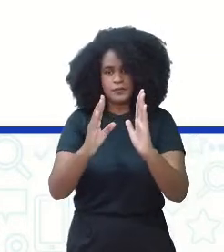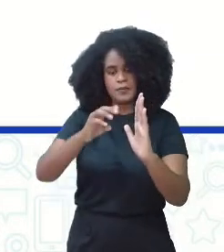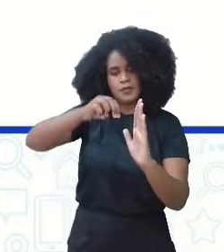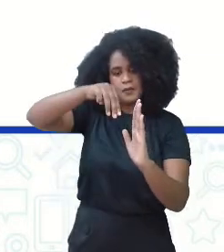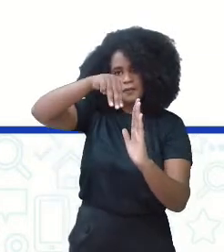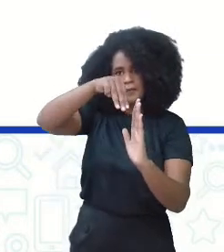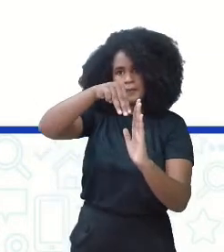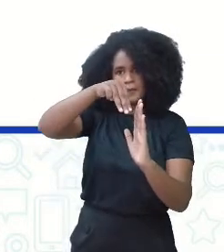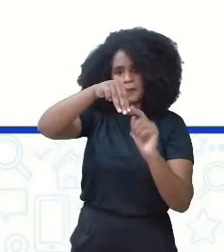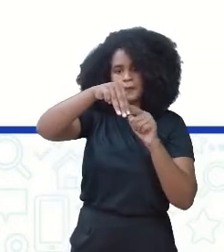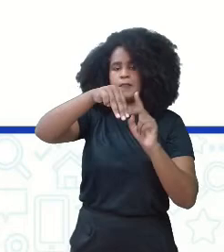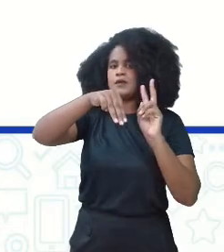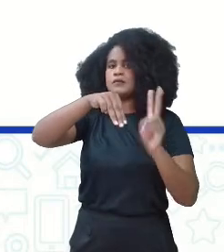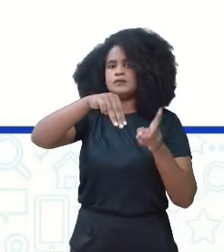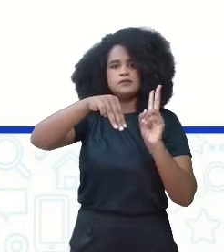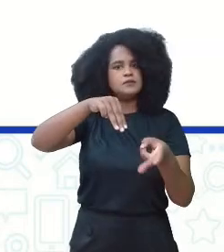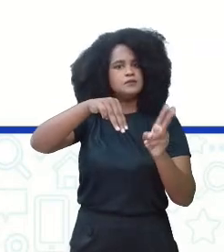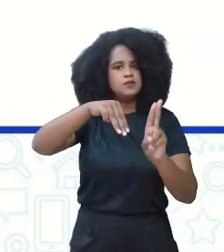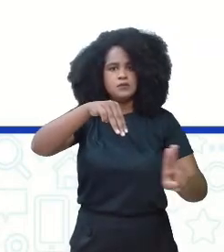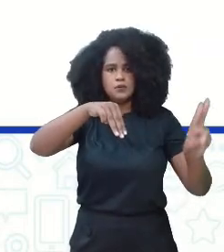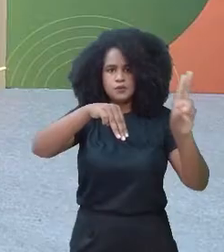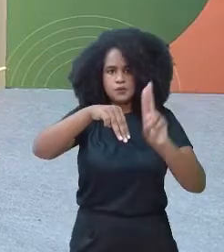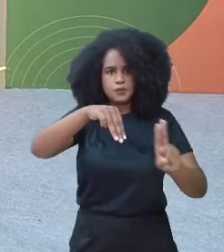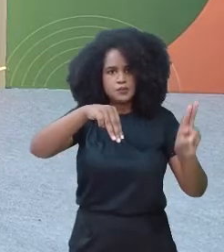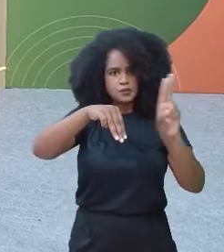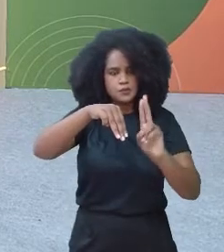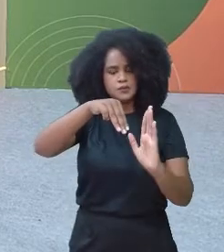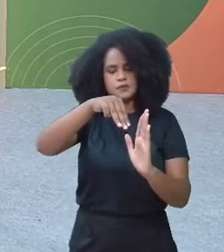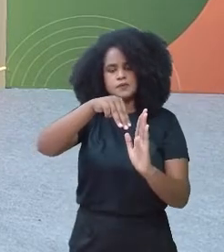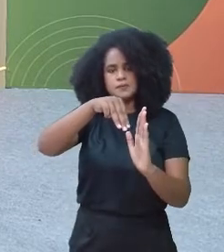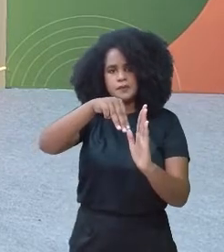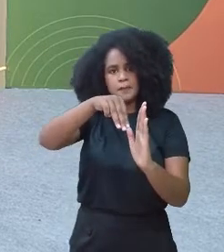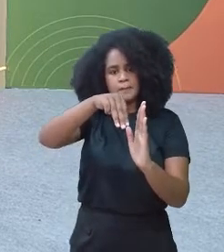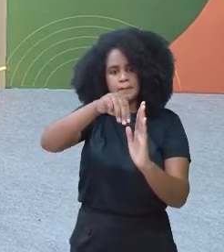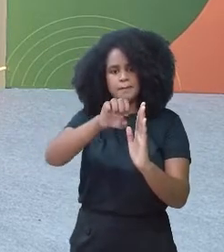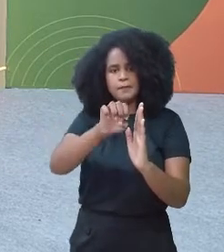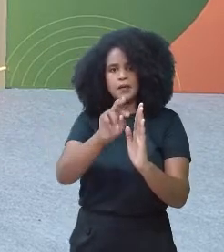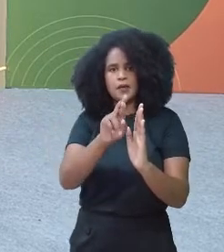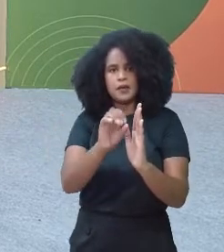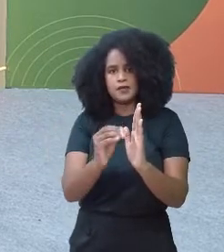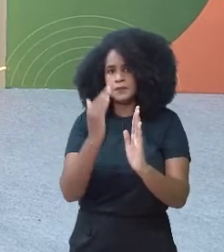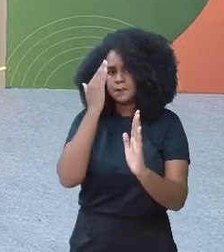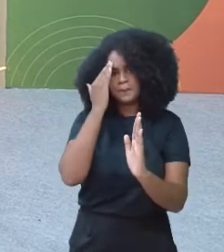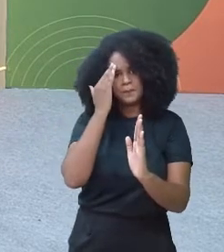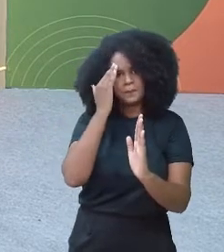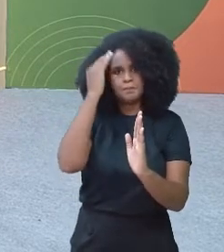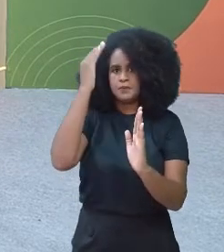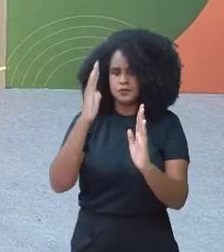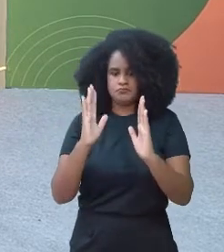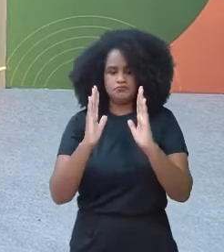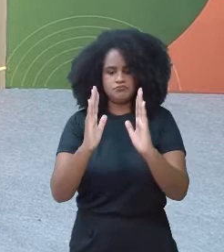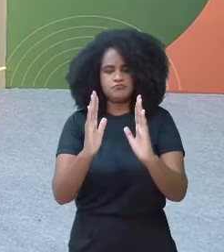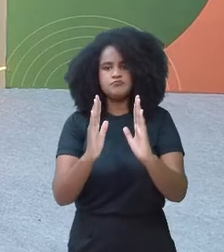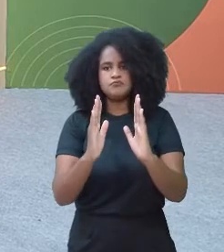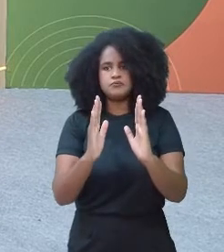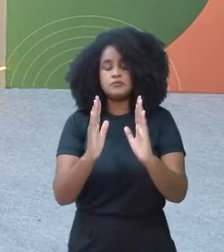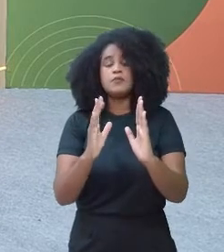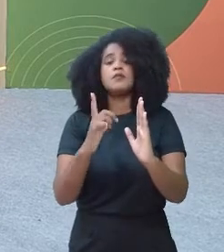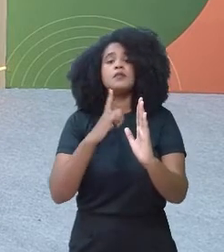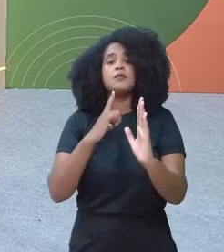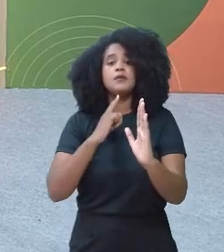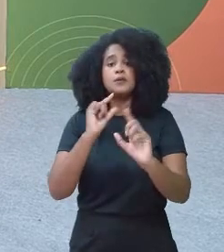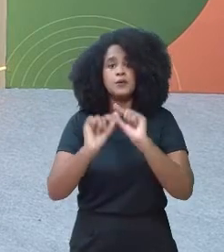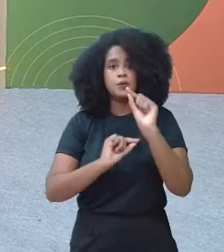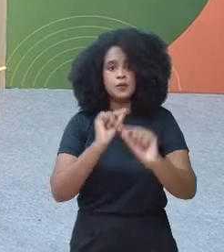fixa, que ela é mais convencionada, né? A gente tem aqui o metro sendo a unidade principal desse sistema. E a gente tem